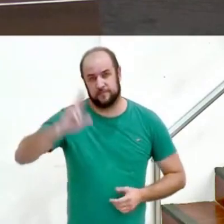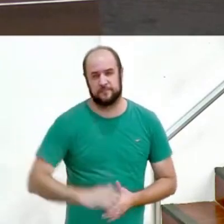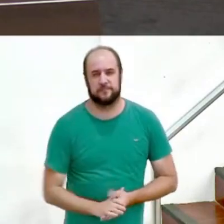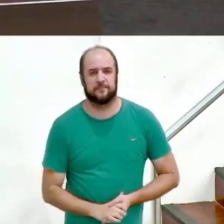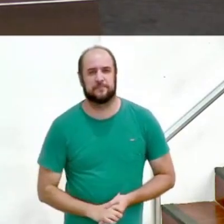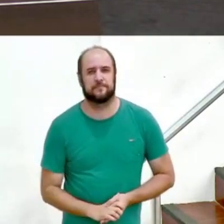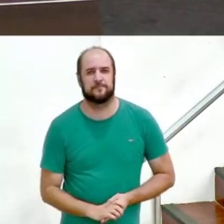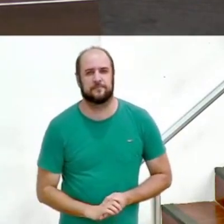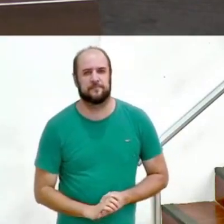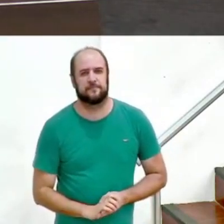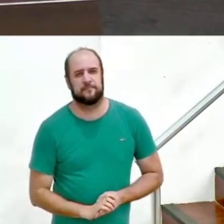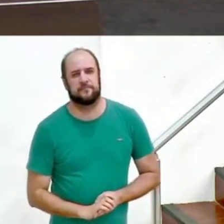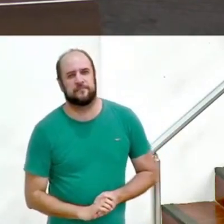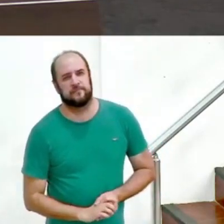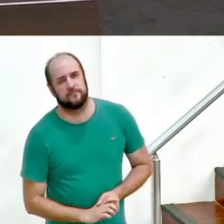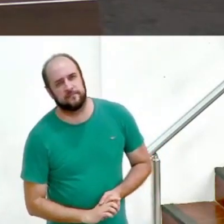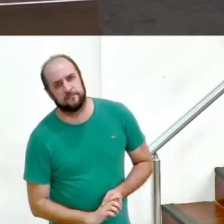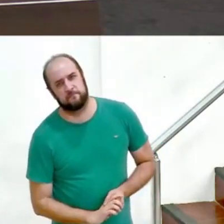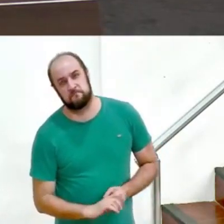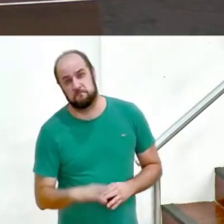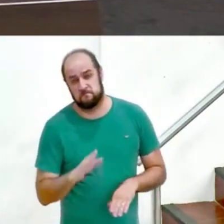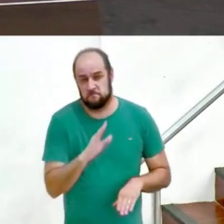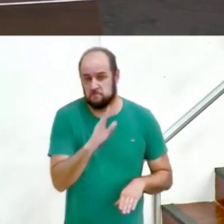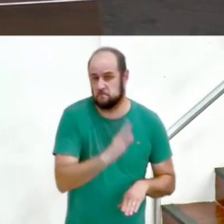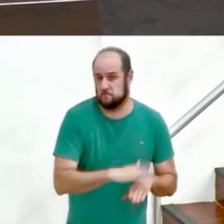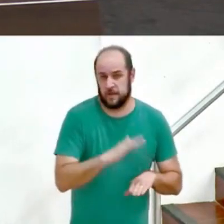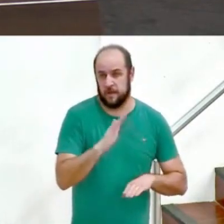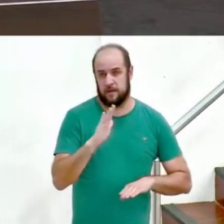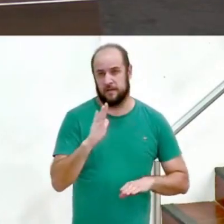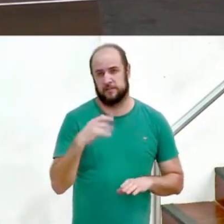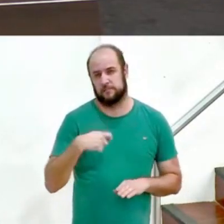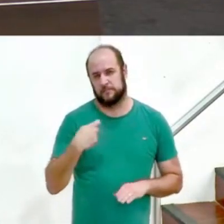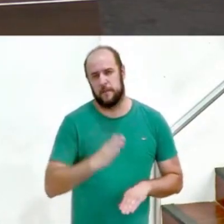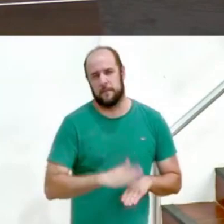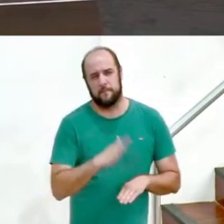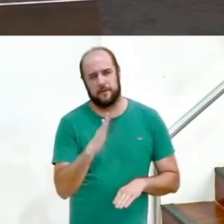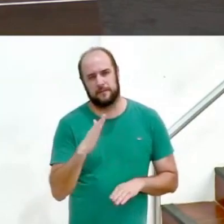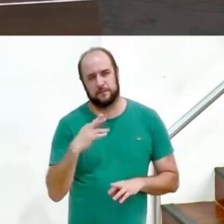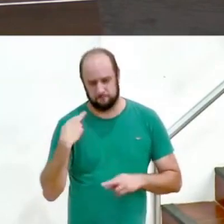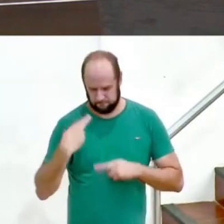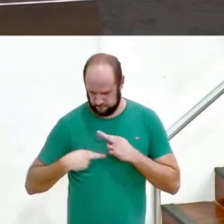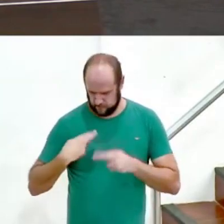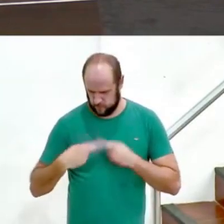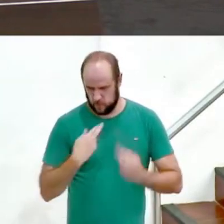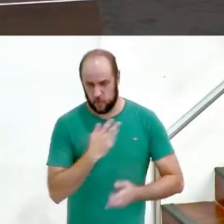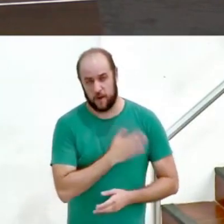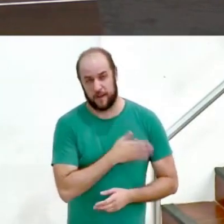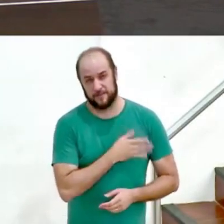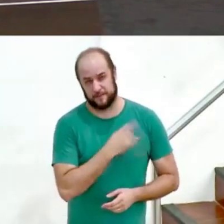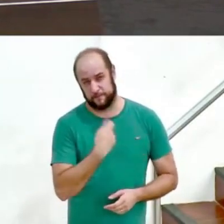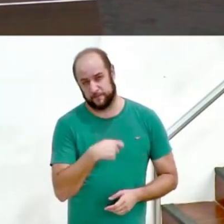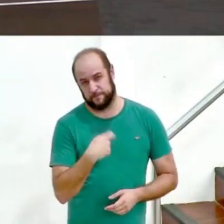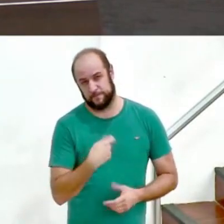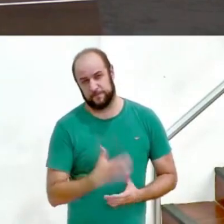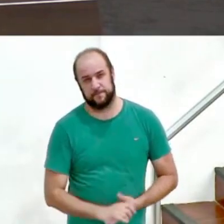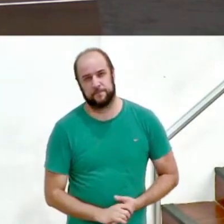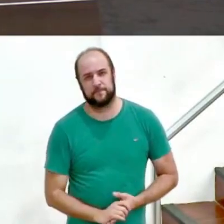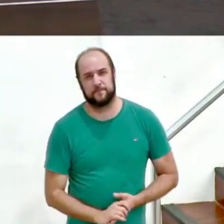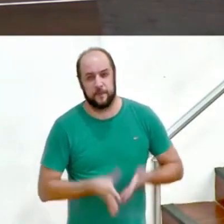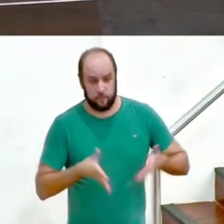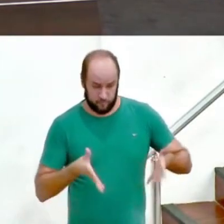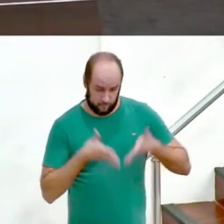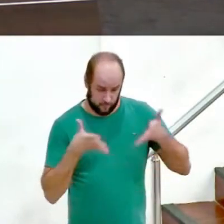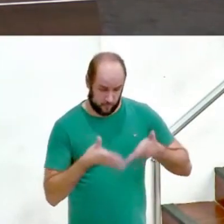muito mais do que uma reconstrução de um templo. Era a reforma do coração, o avivamento